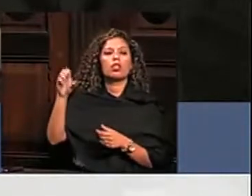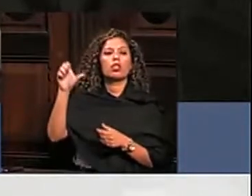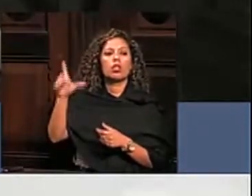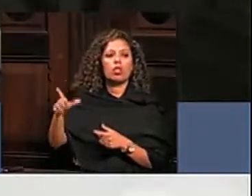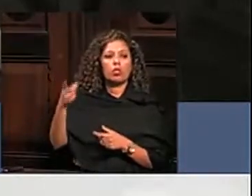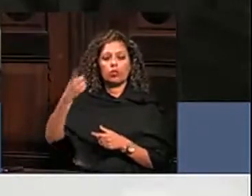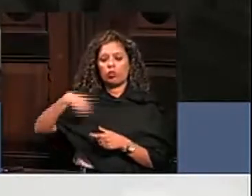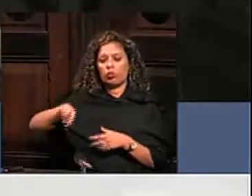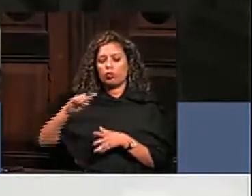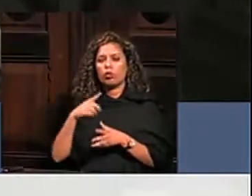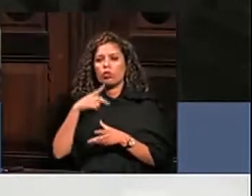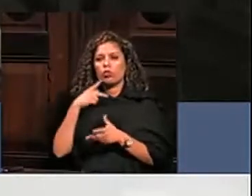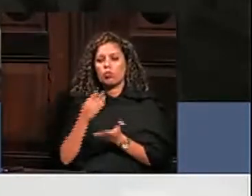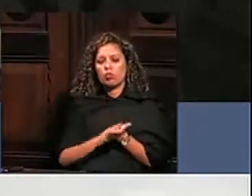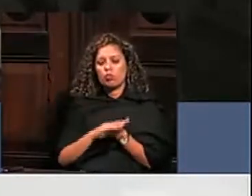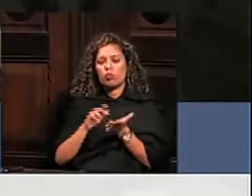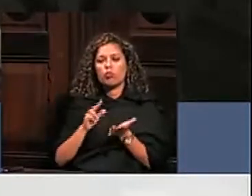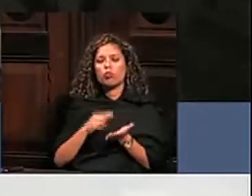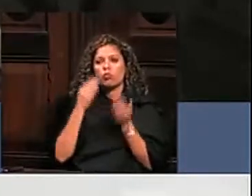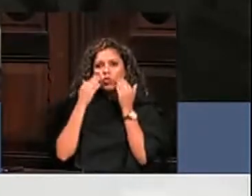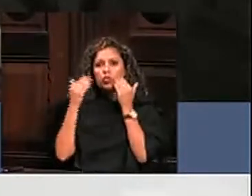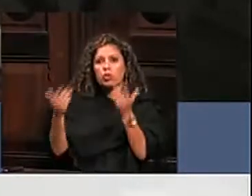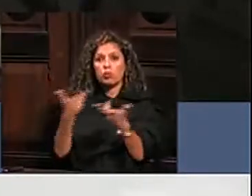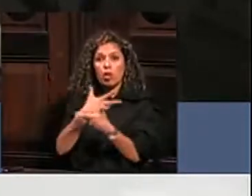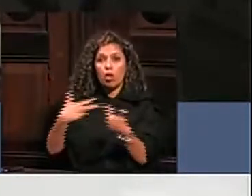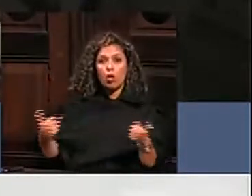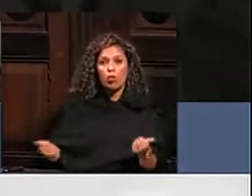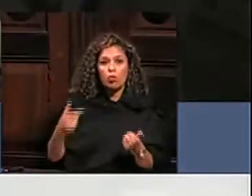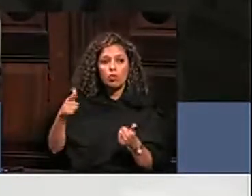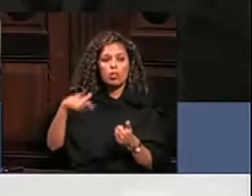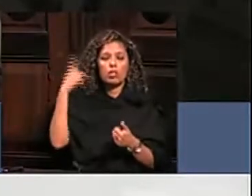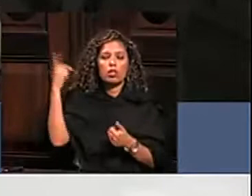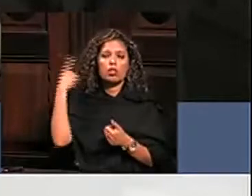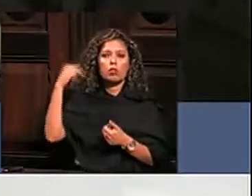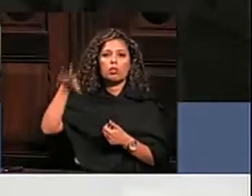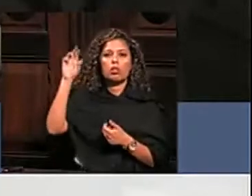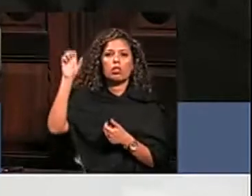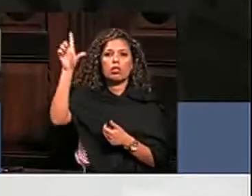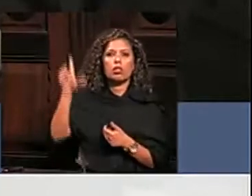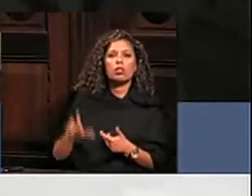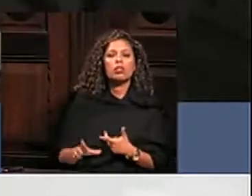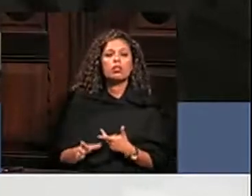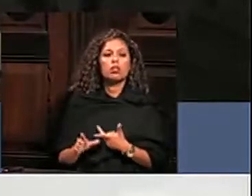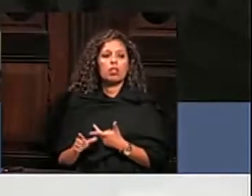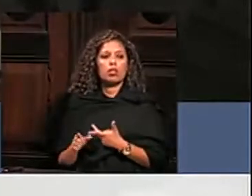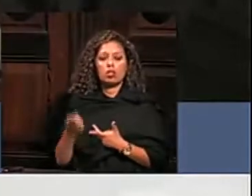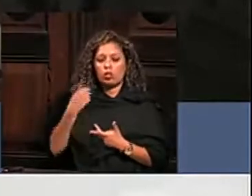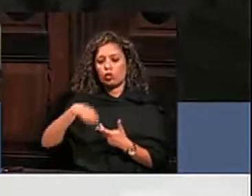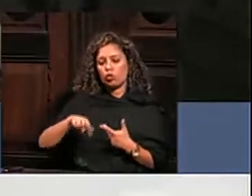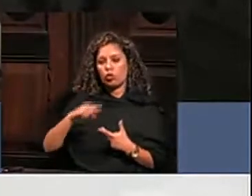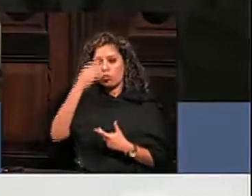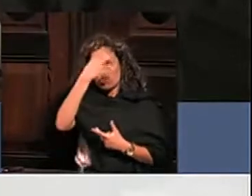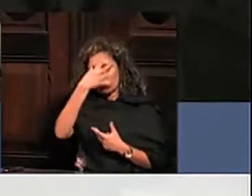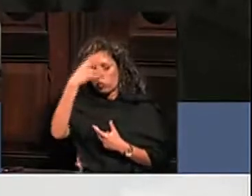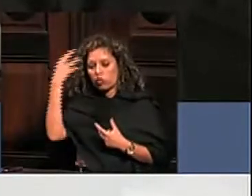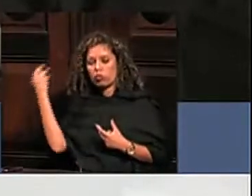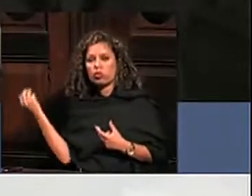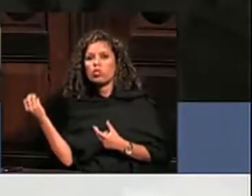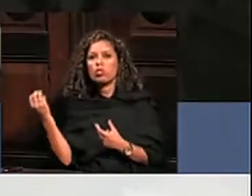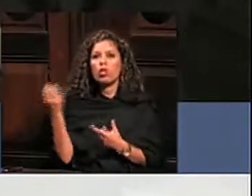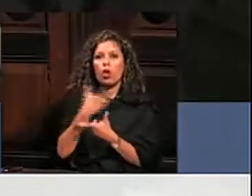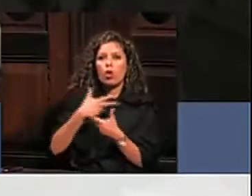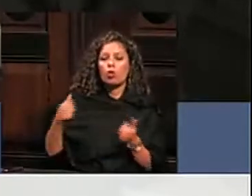uma proposta pelo deputado André Siciliano, dizendo que nós podemos reverter a questão do aumento do botijão de